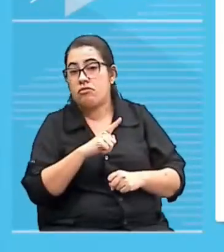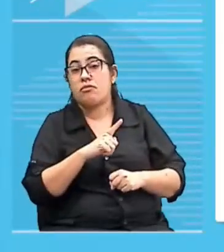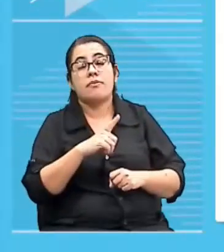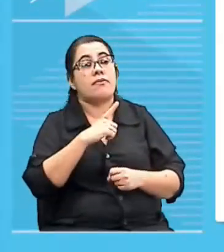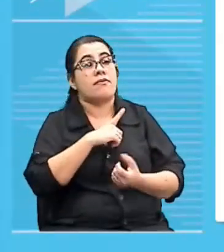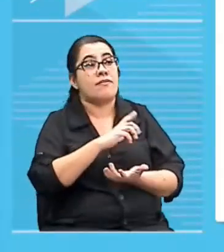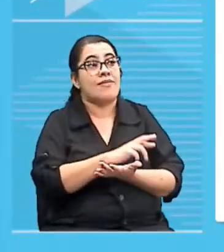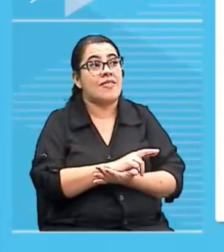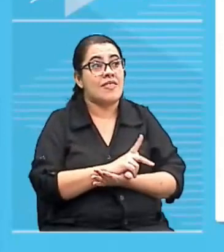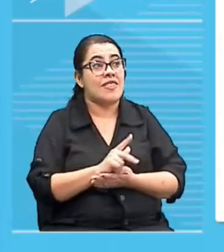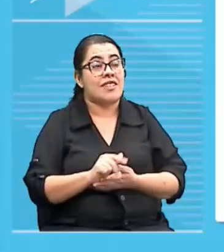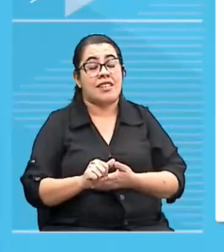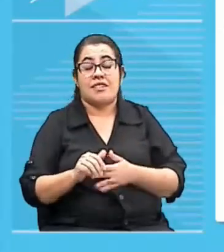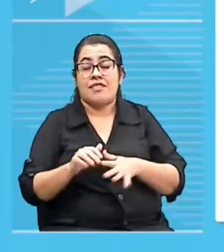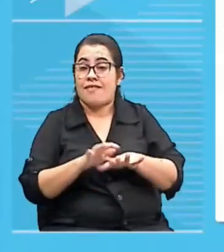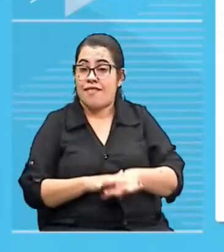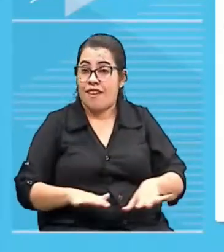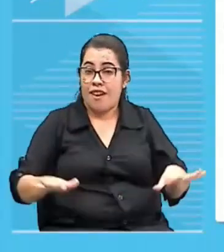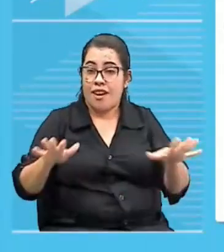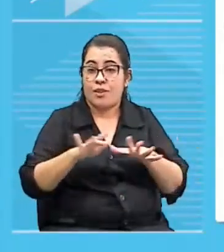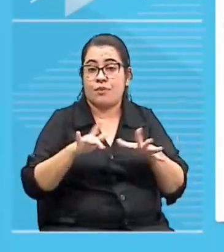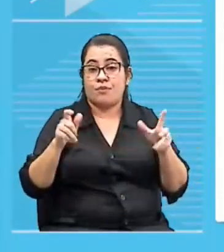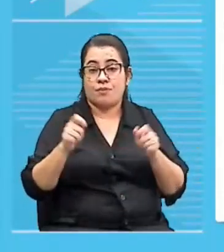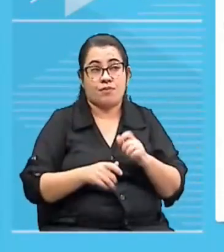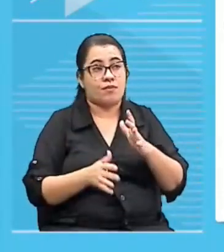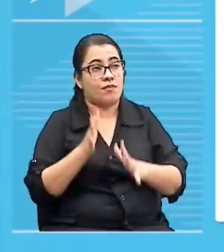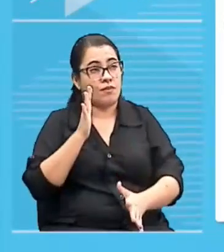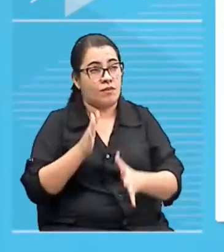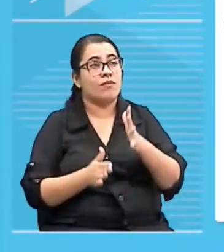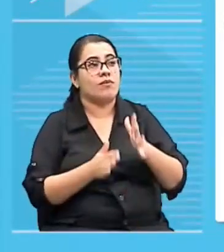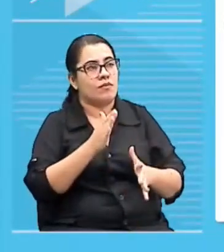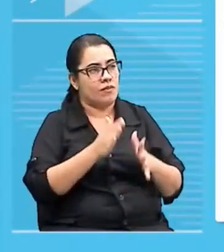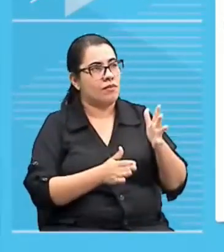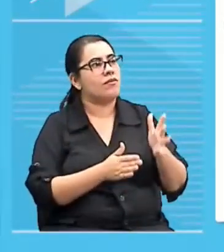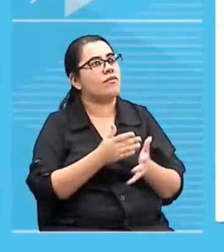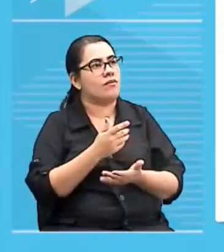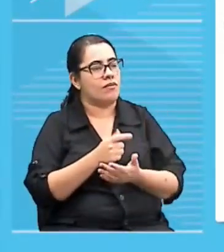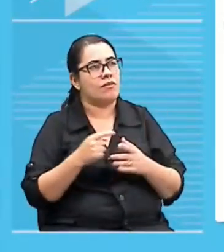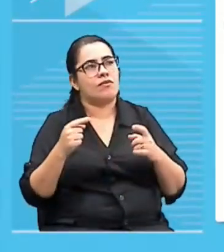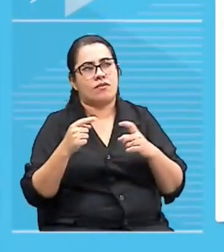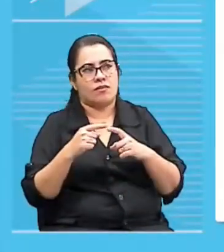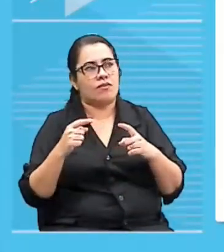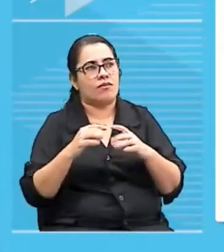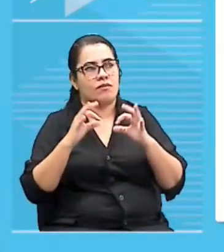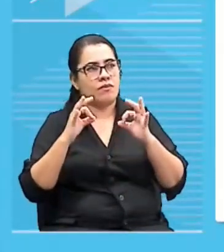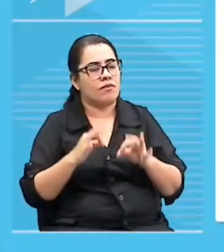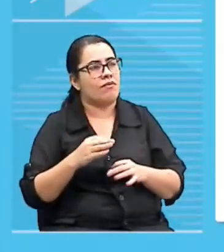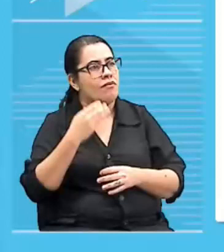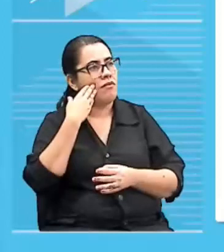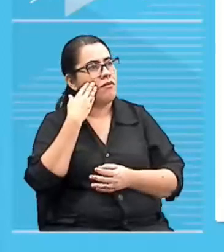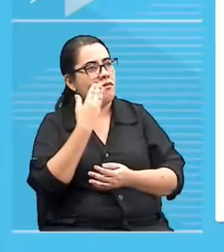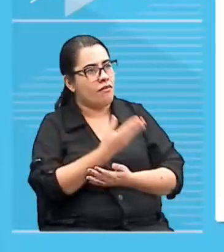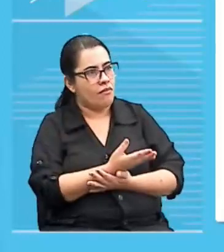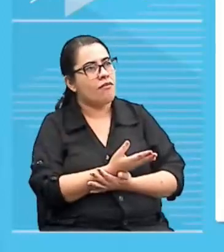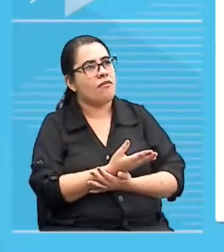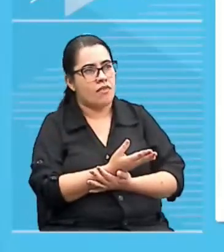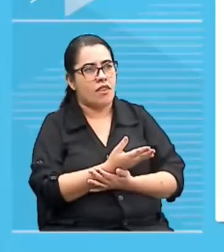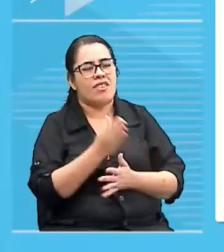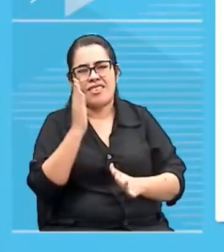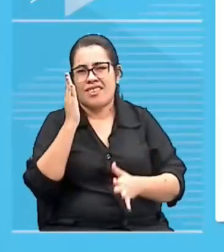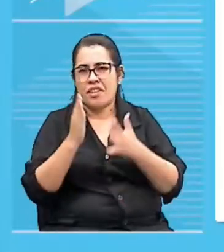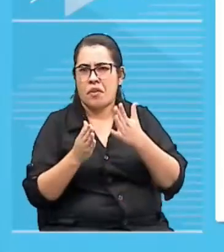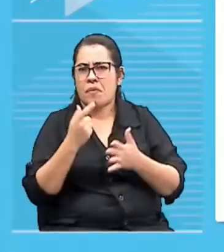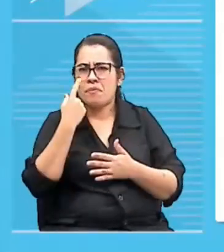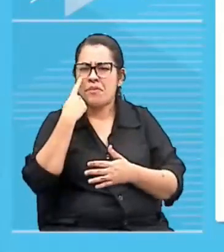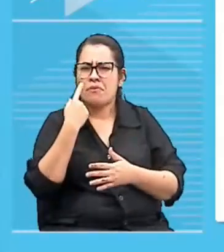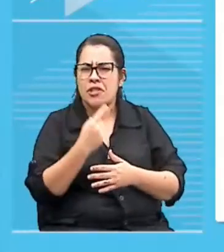já em diversos locais. Então, a robótica na área da farmácia também é algo real. Tá aqui, ó, o exemplo do robô que eu disse